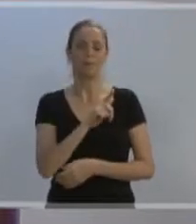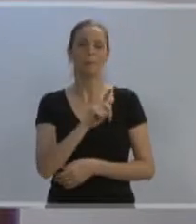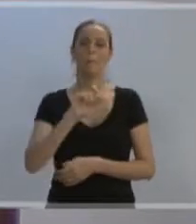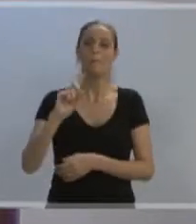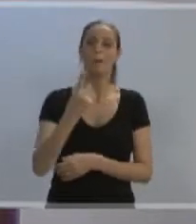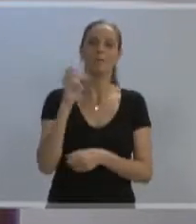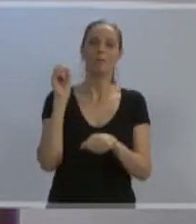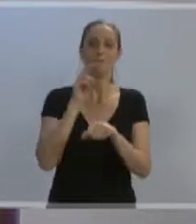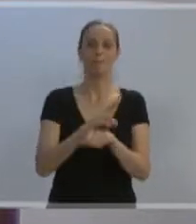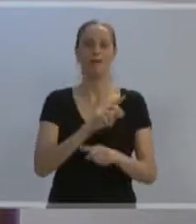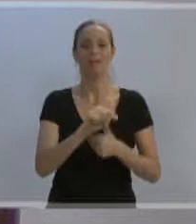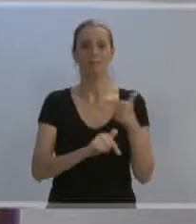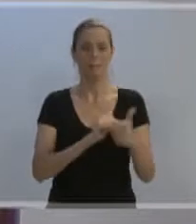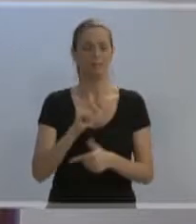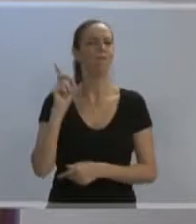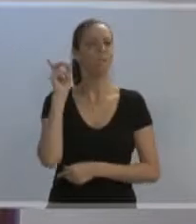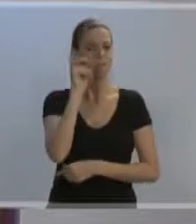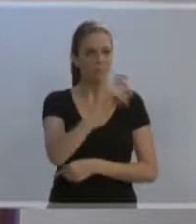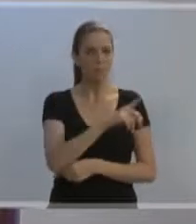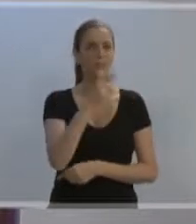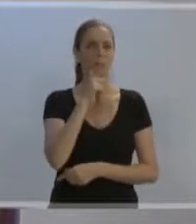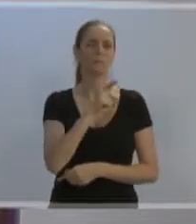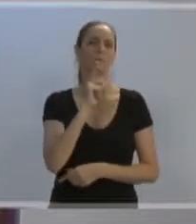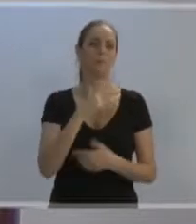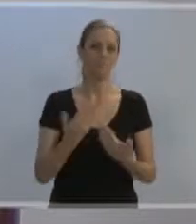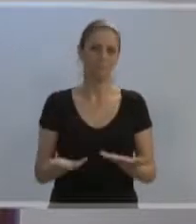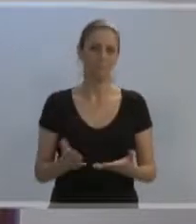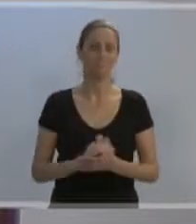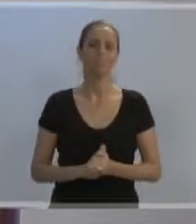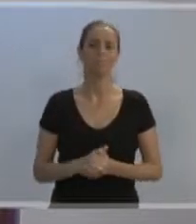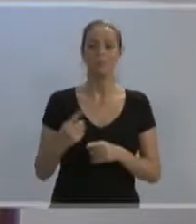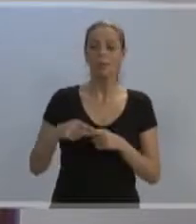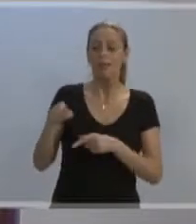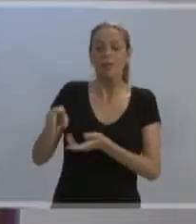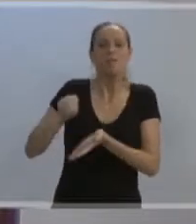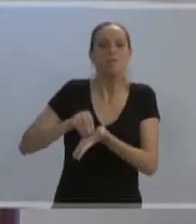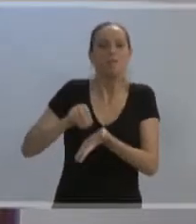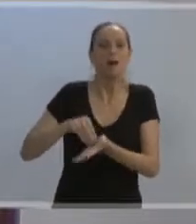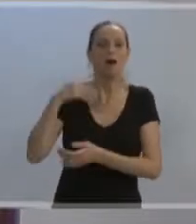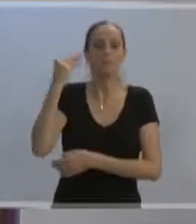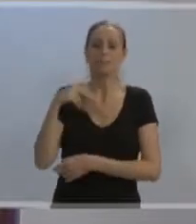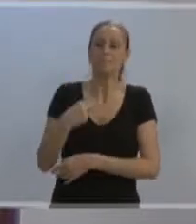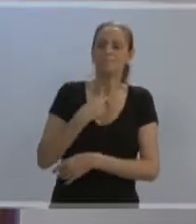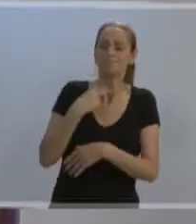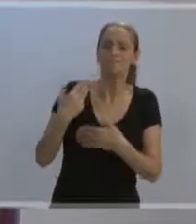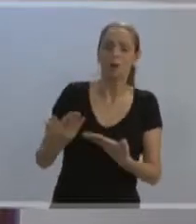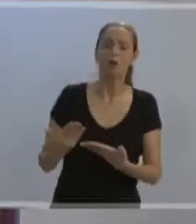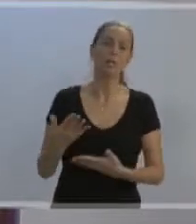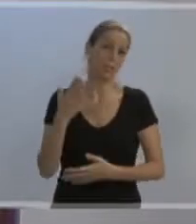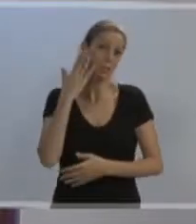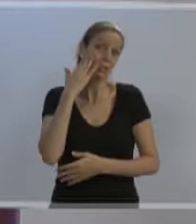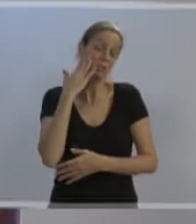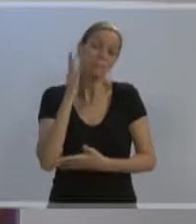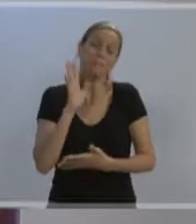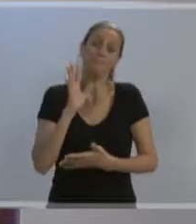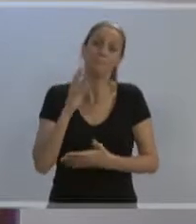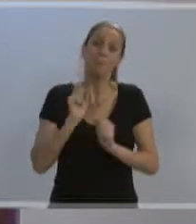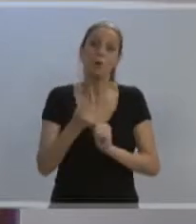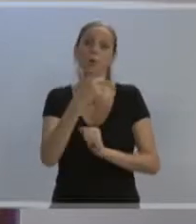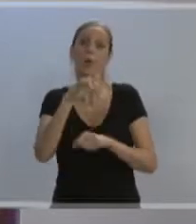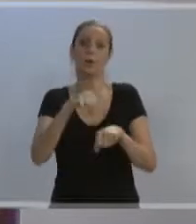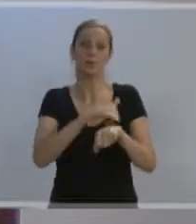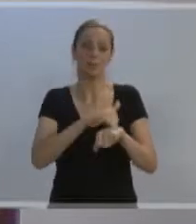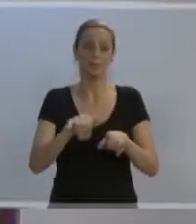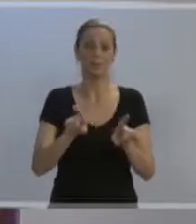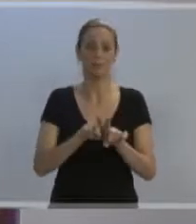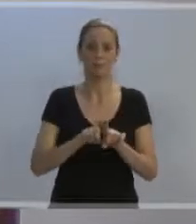primeiro emprego, à primeira oportunidade, aquele velho discurso, você é inexperiente, você não pode, e a gente sabe que não é por aí. Gostaria,